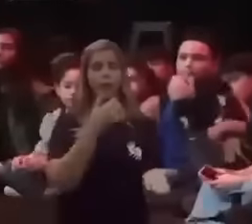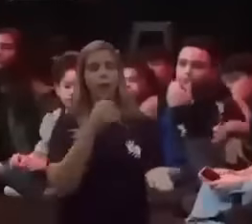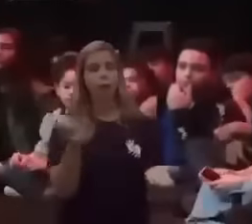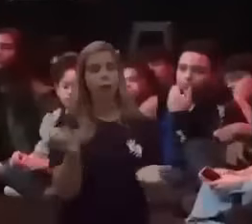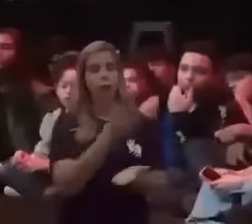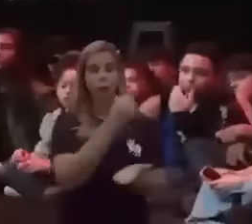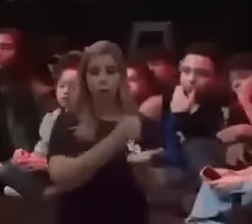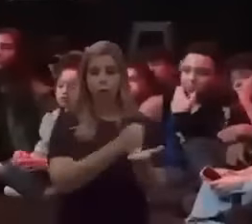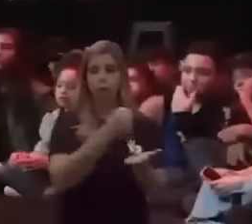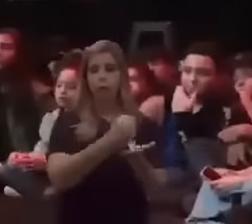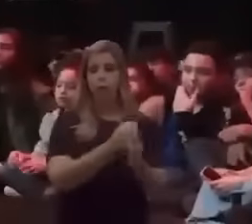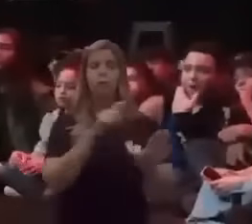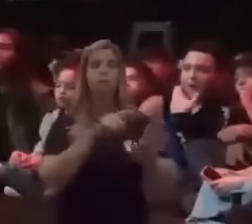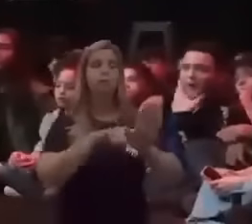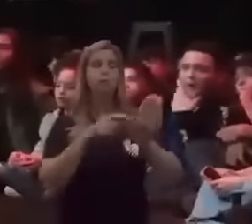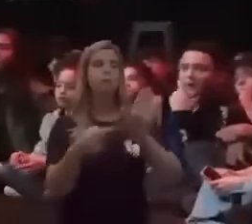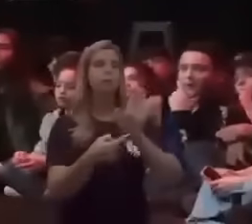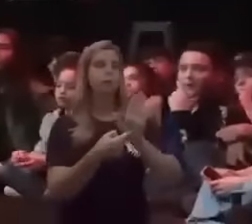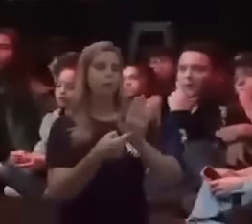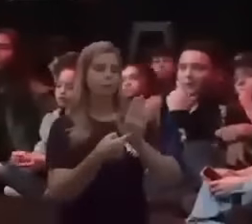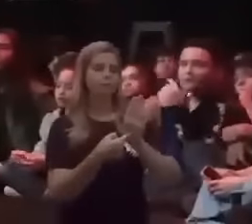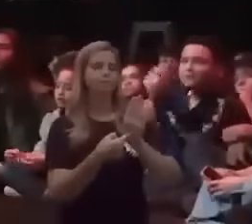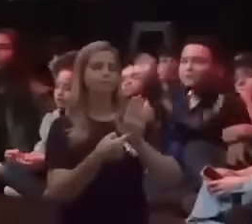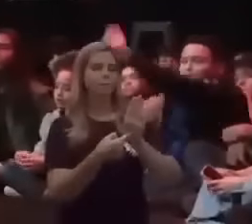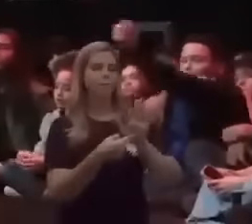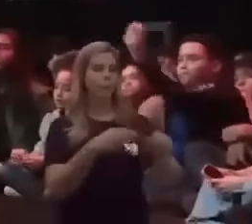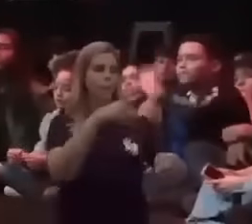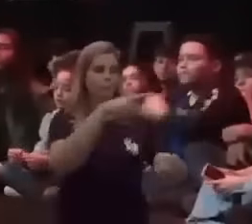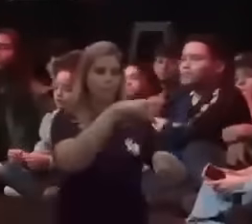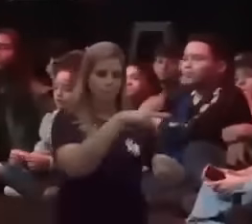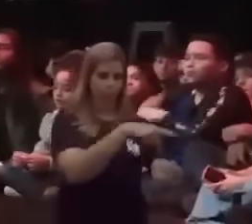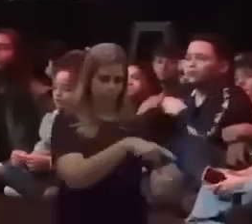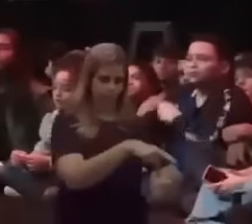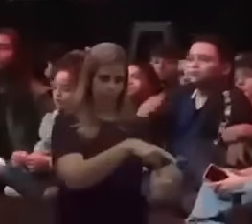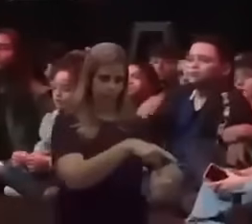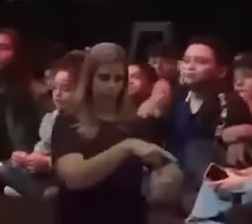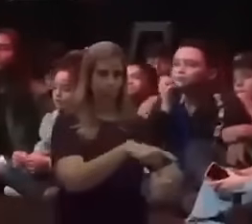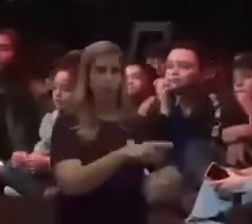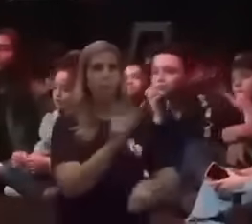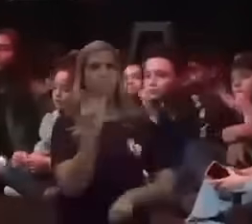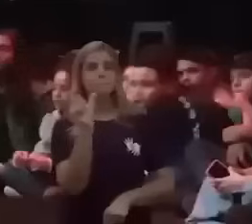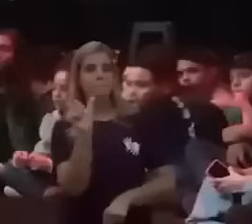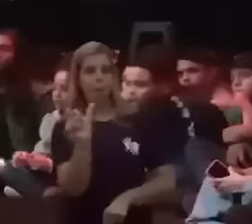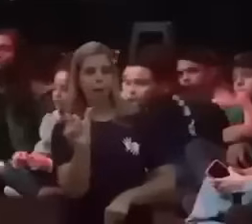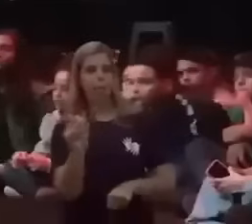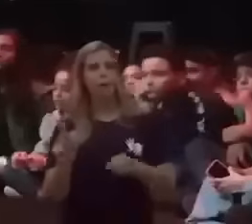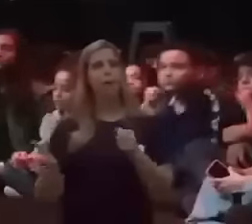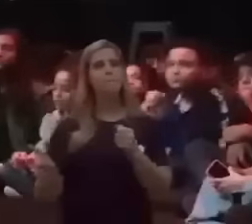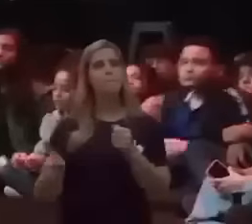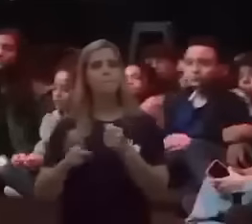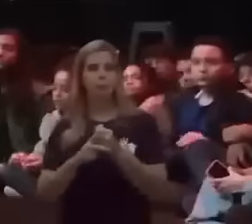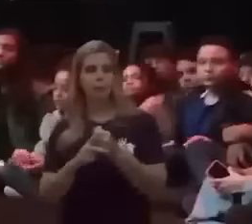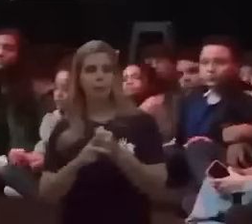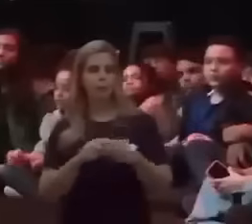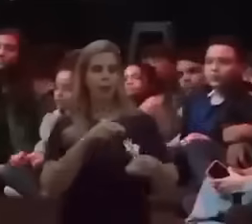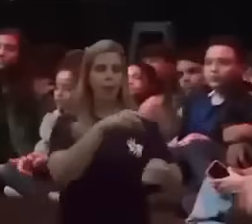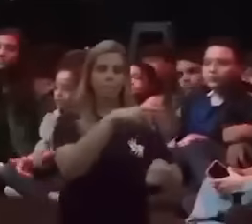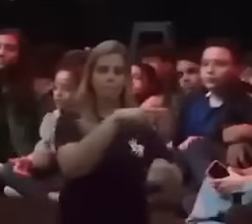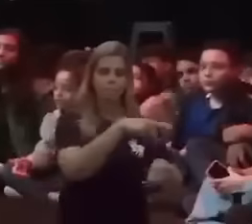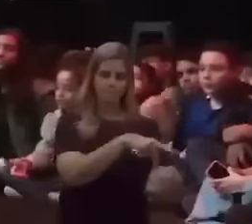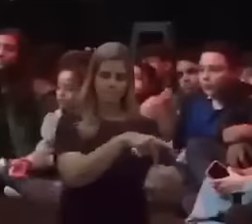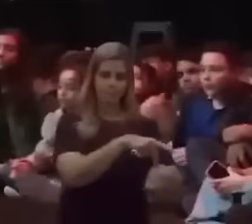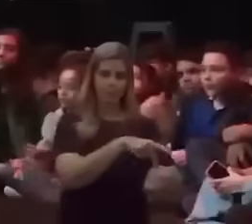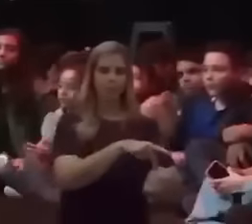a palavra pedra e a palavra Pedro. A palavra pedra é petra, é